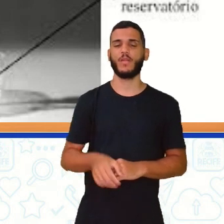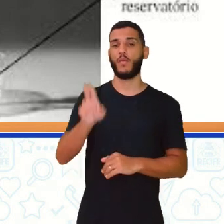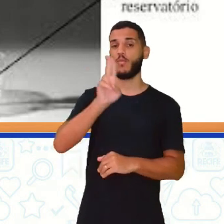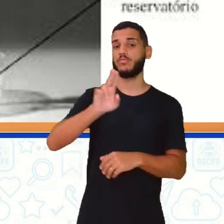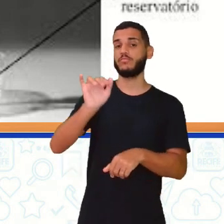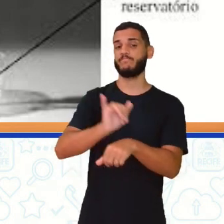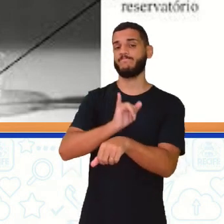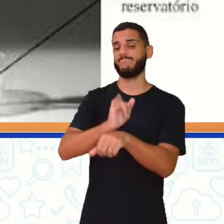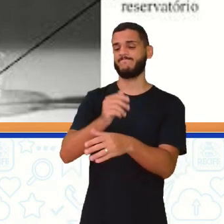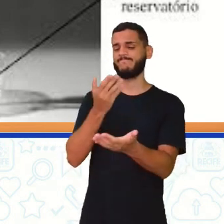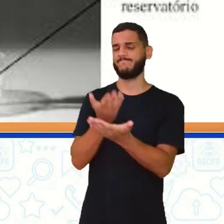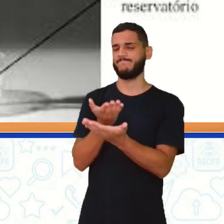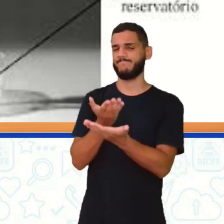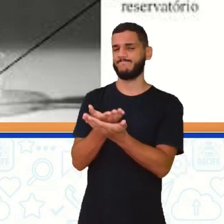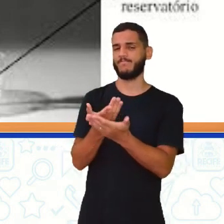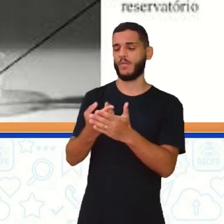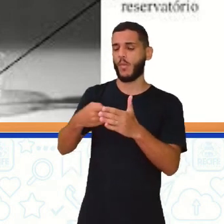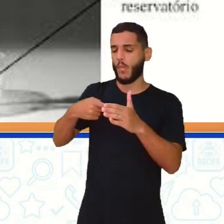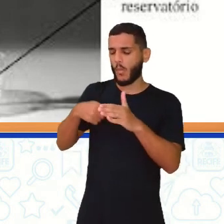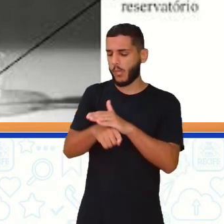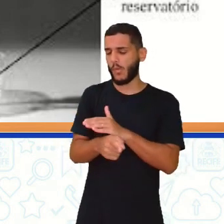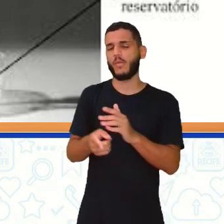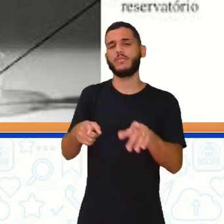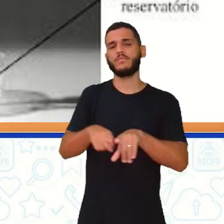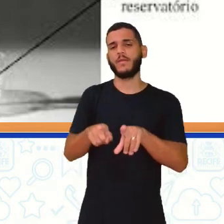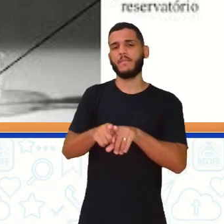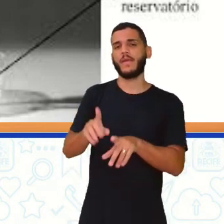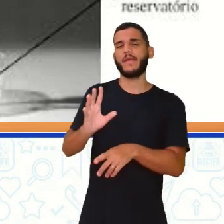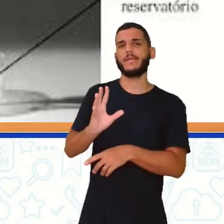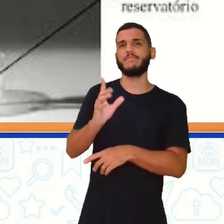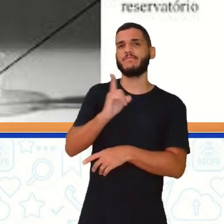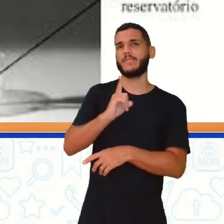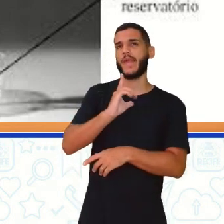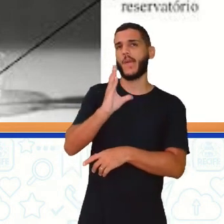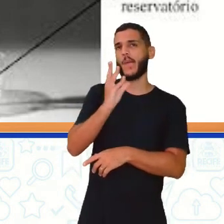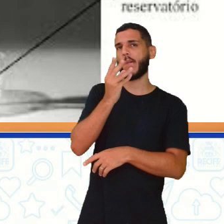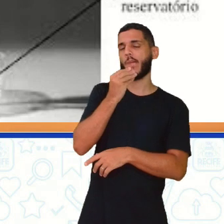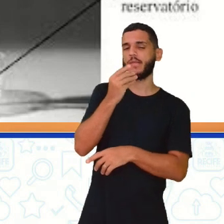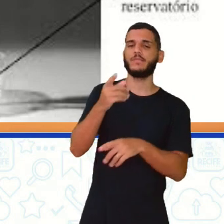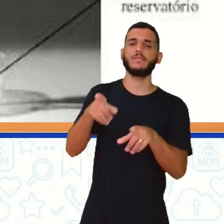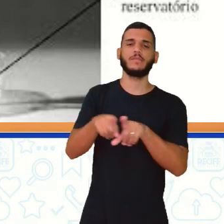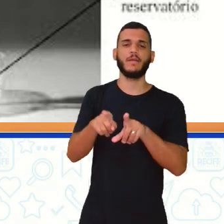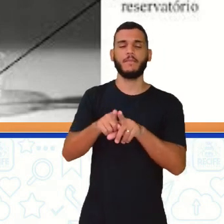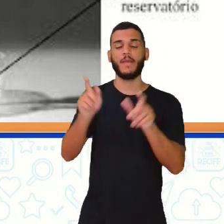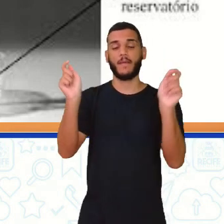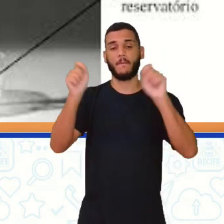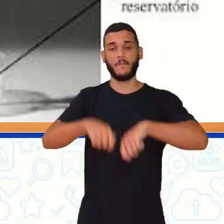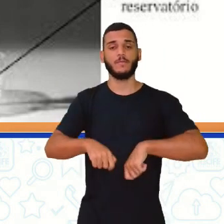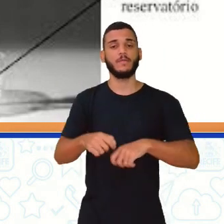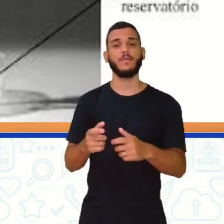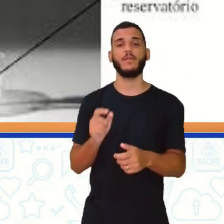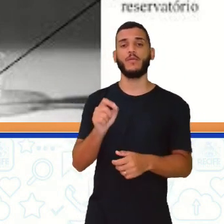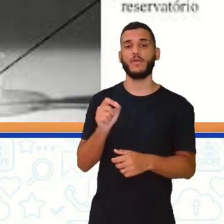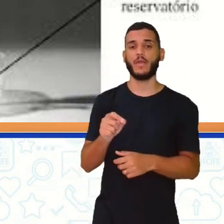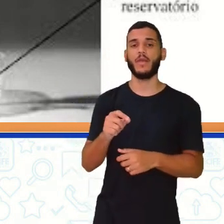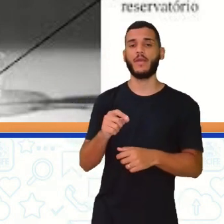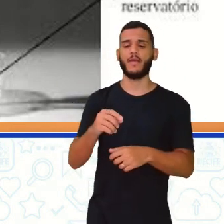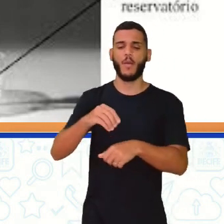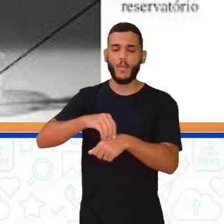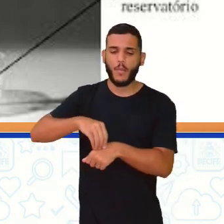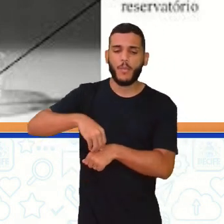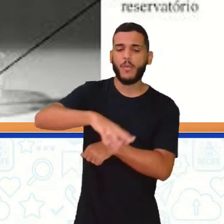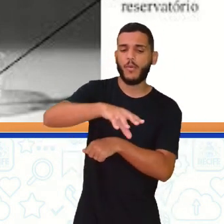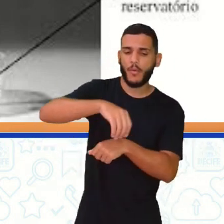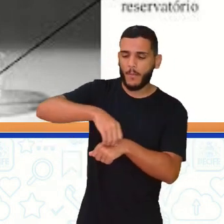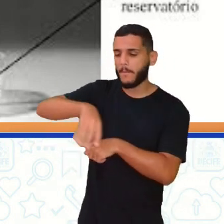nos seus estudos, vamos dizer assim, no seu conhecimento e tendo essa capacidade de difundir, de distribuir